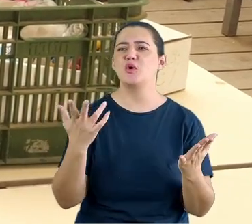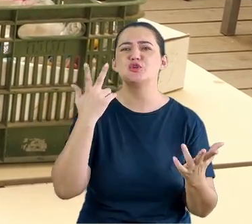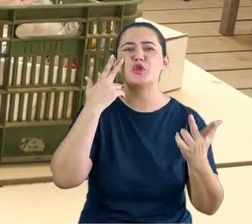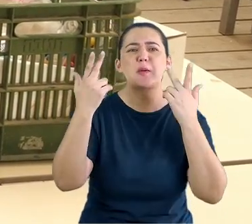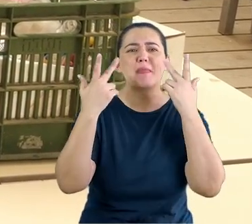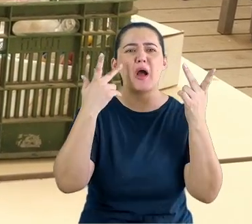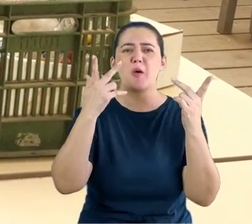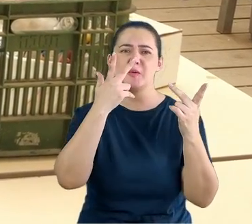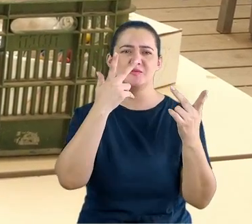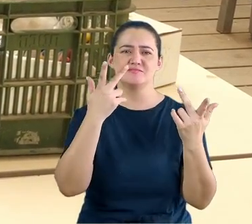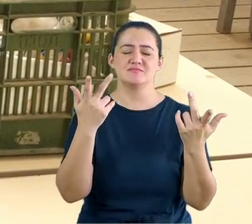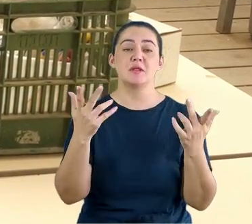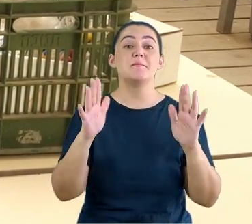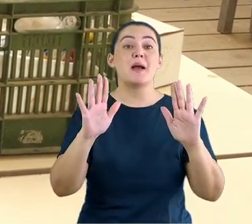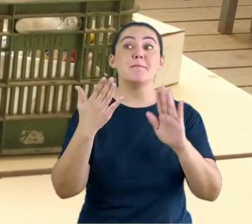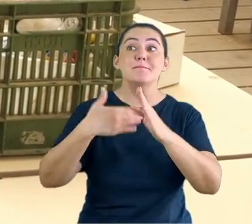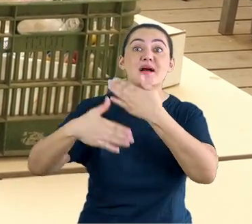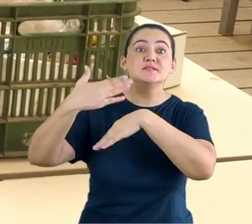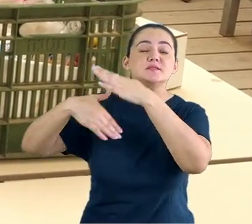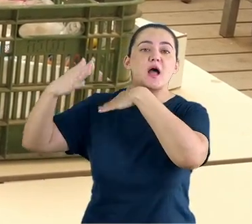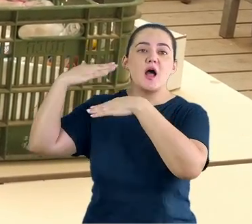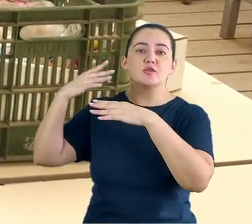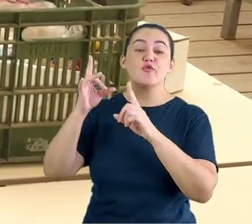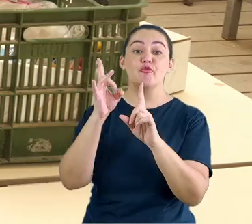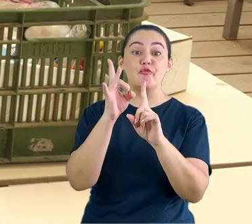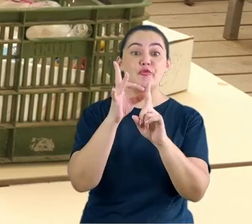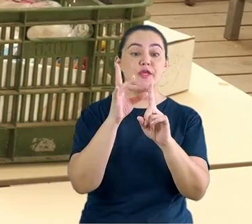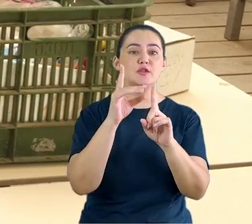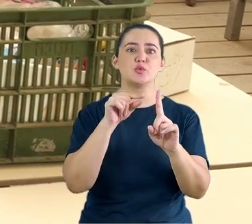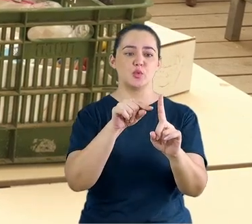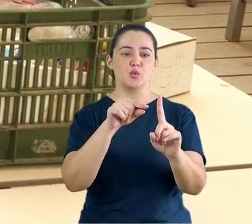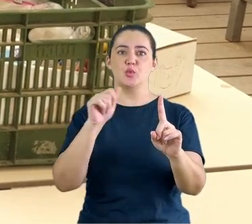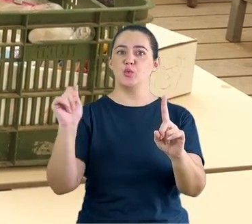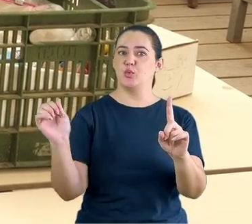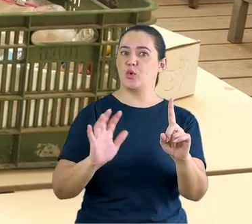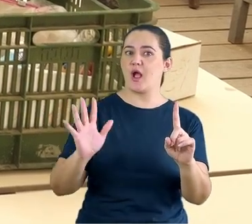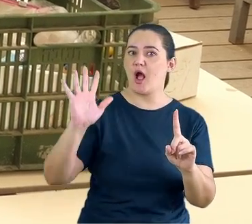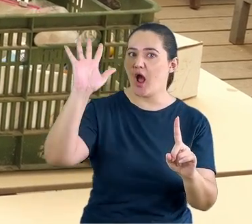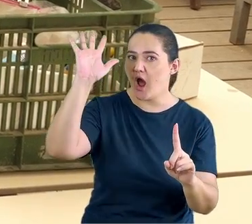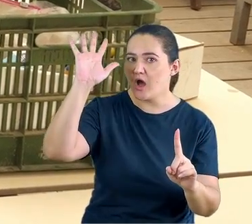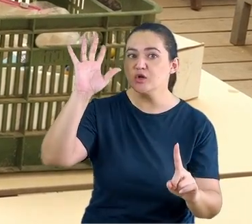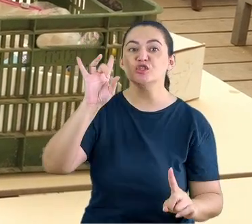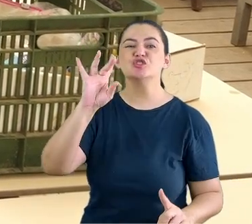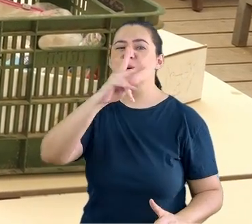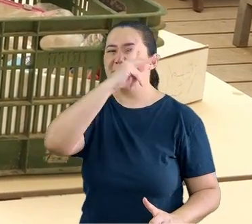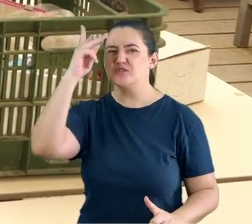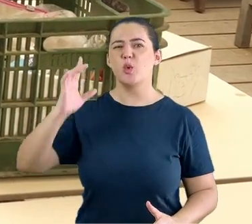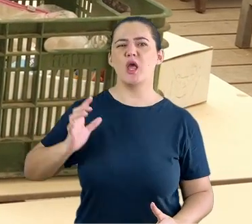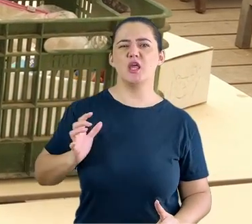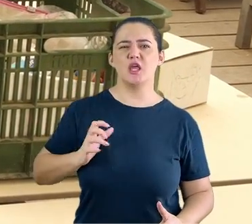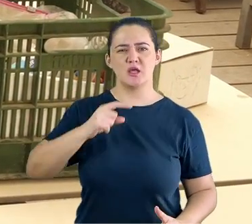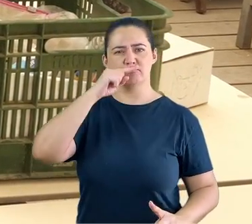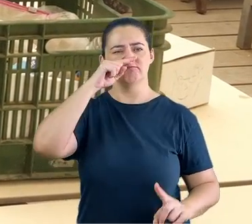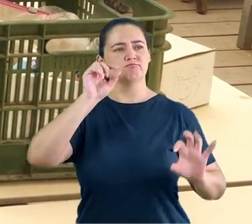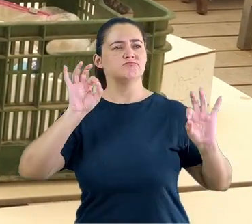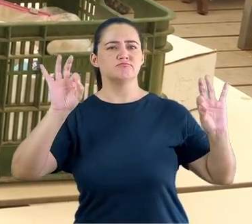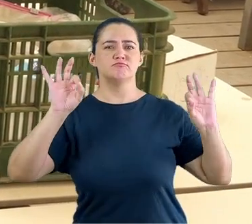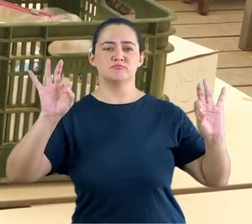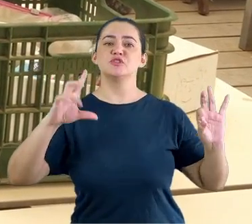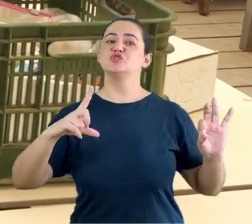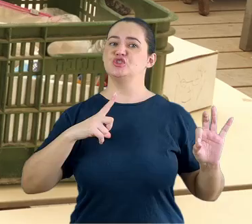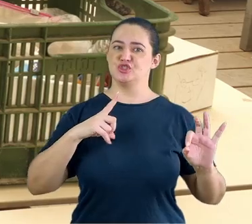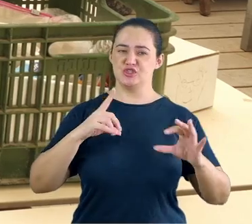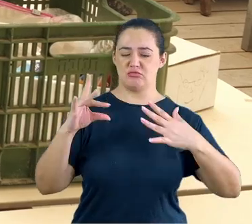de descartabilidade. Porém, no passado, o vidro era um artefato de luxo. Objetos vitrificados tinham